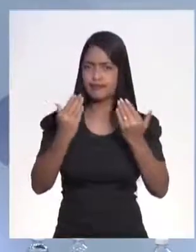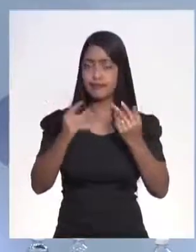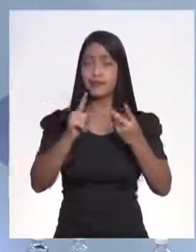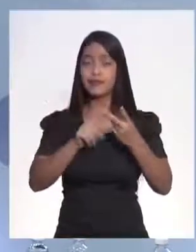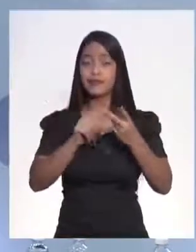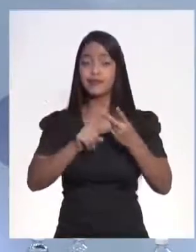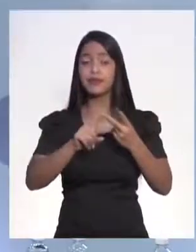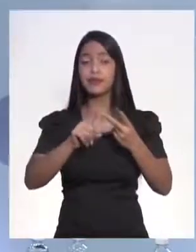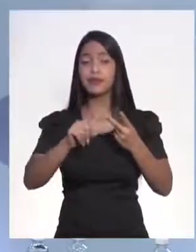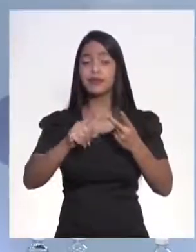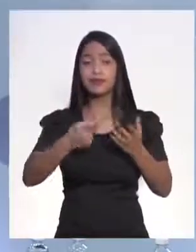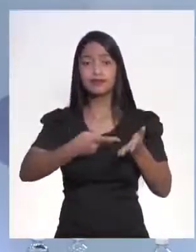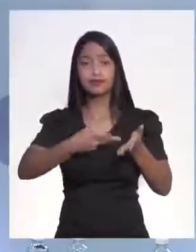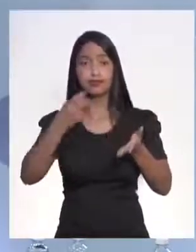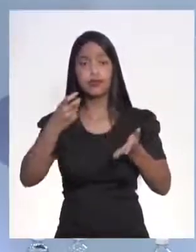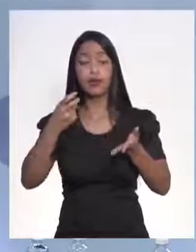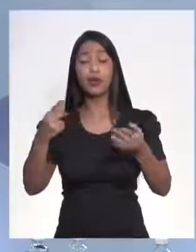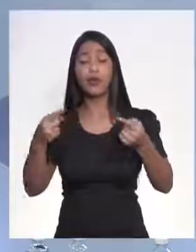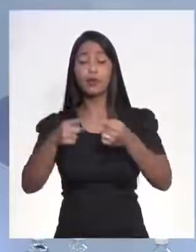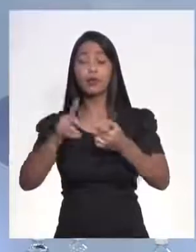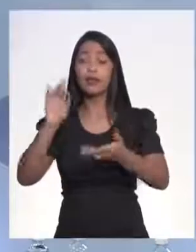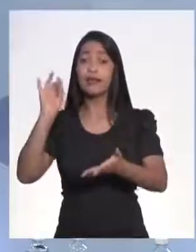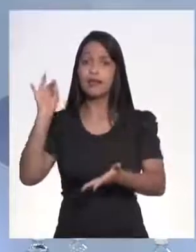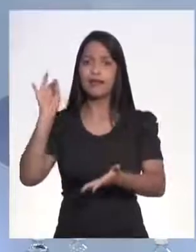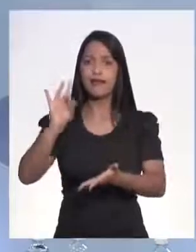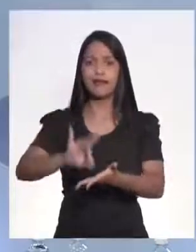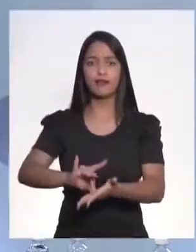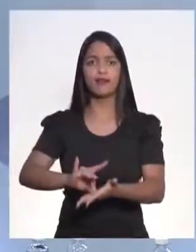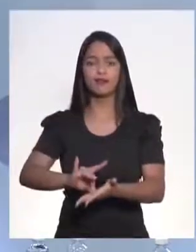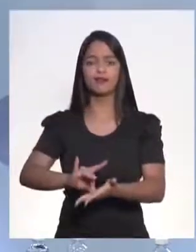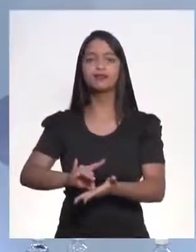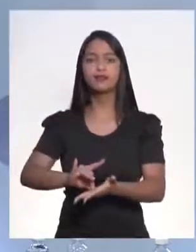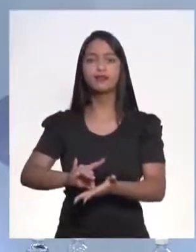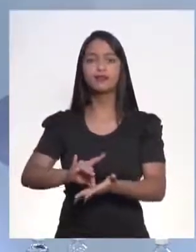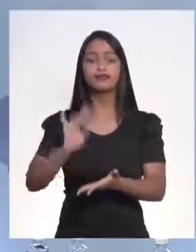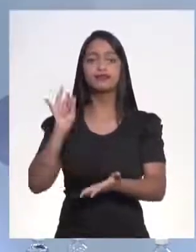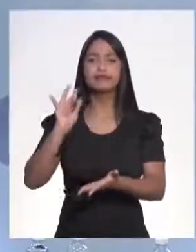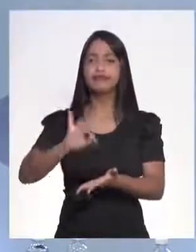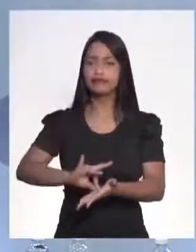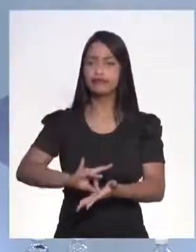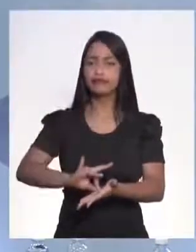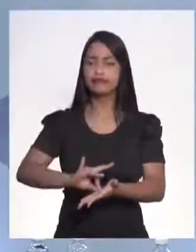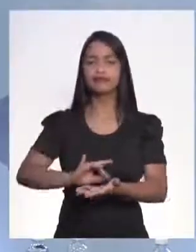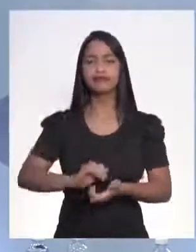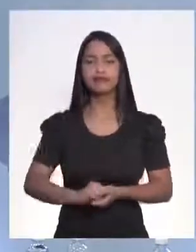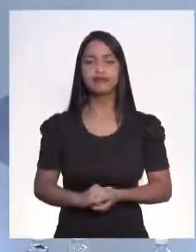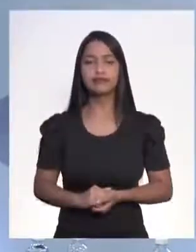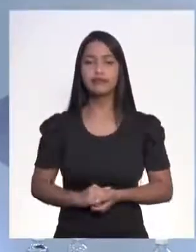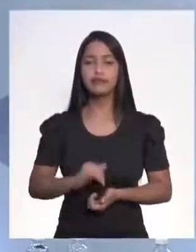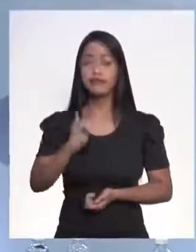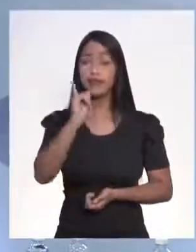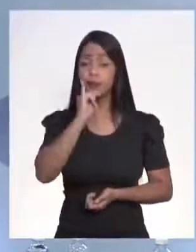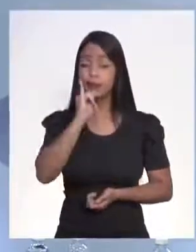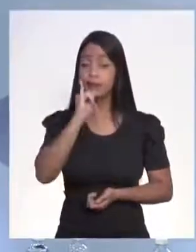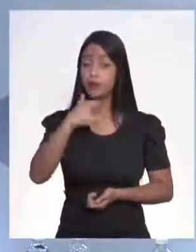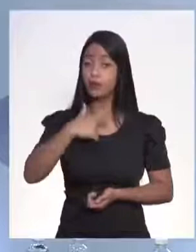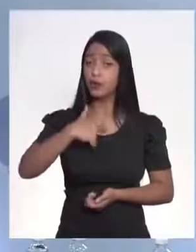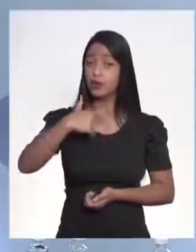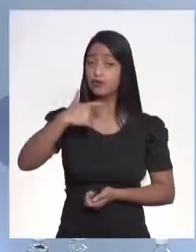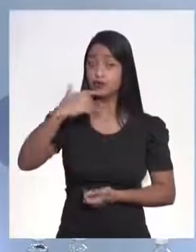literal quando a gente fala de sentido literal é literalmente falando olha eu sou